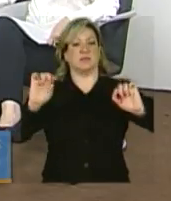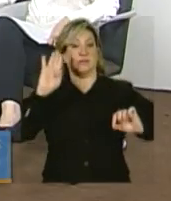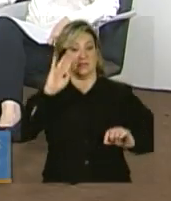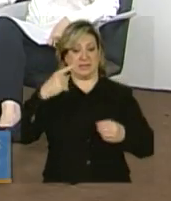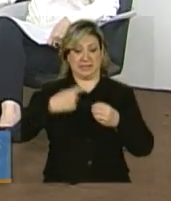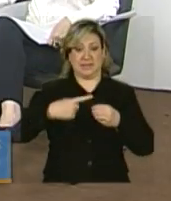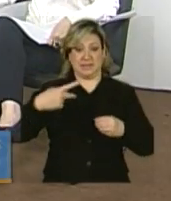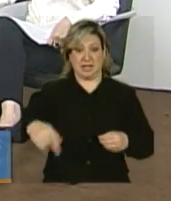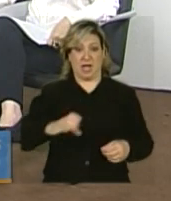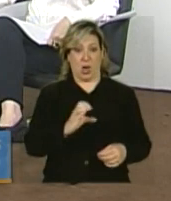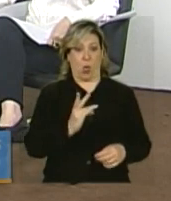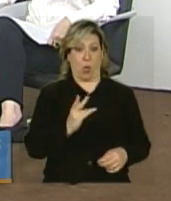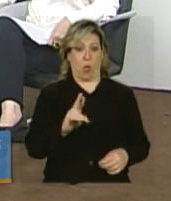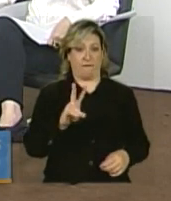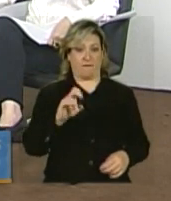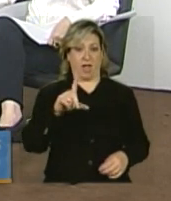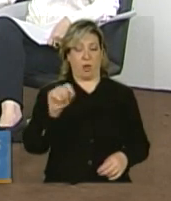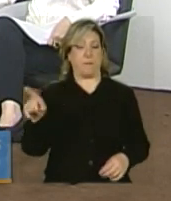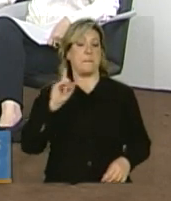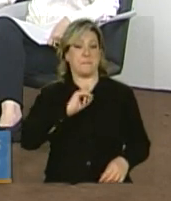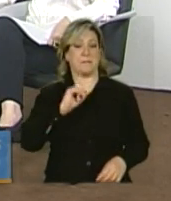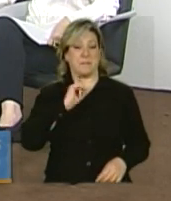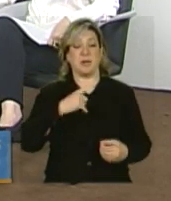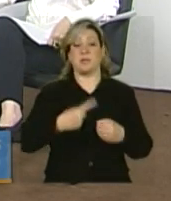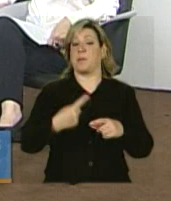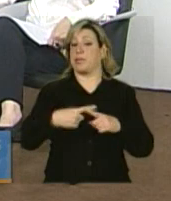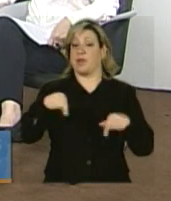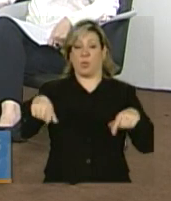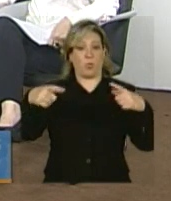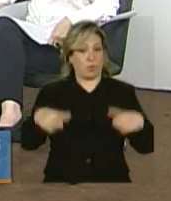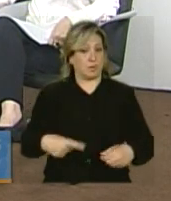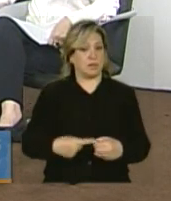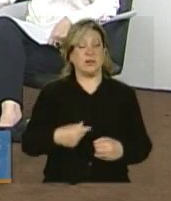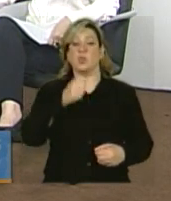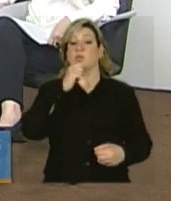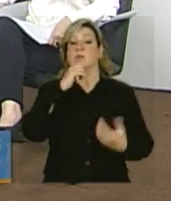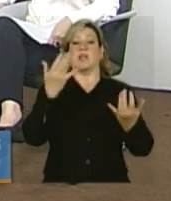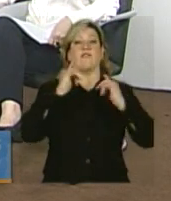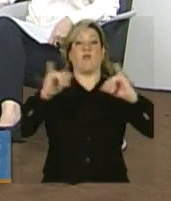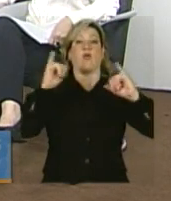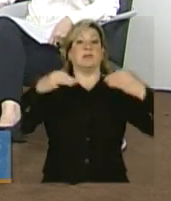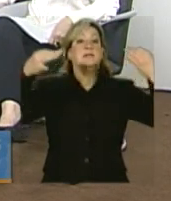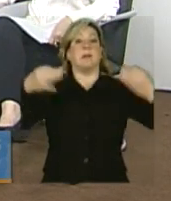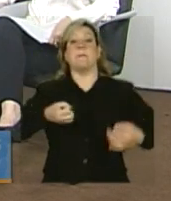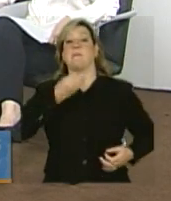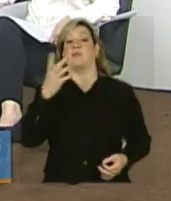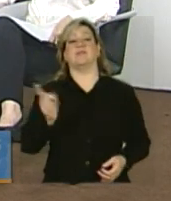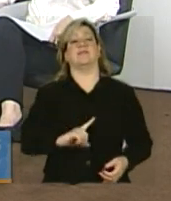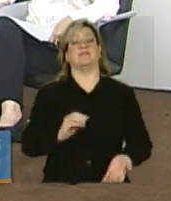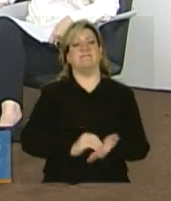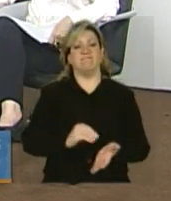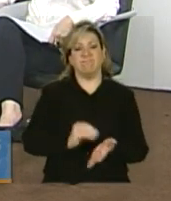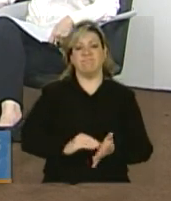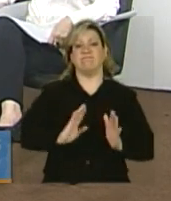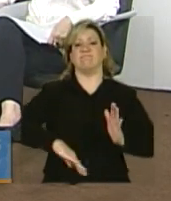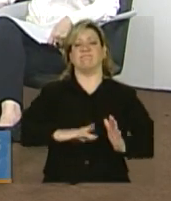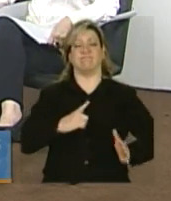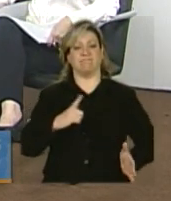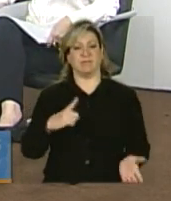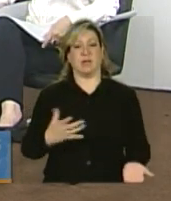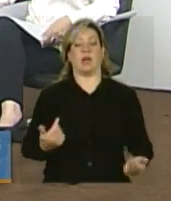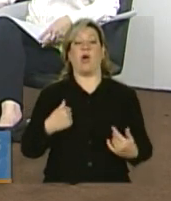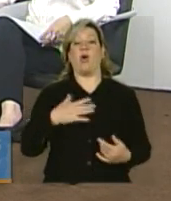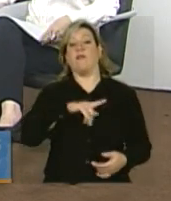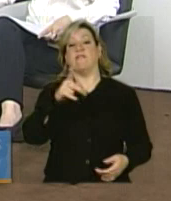dele, que é Curvelo, Minas Gerais, porque lá não há divulgação suficiente como, segundo ele, deveria ser. Eu queria que